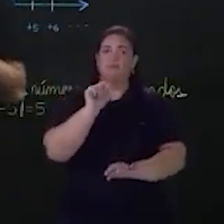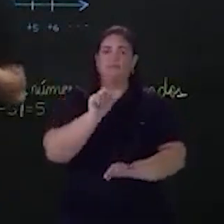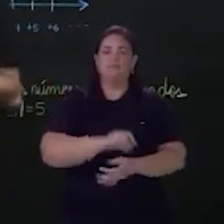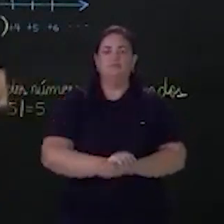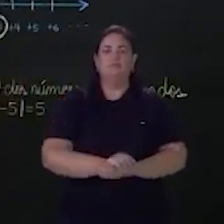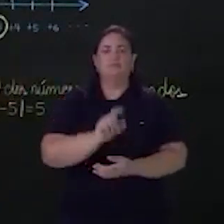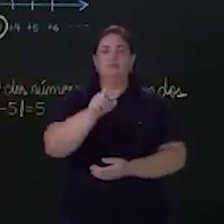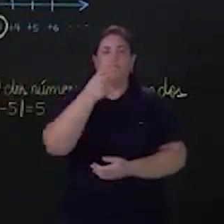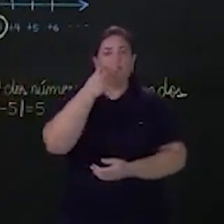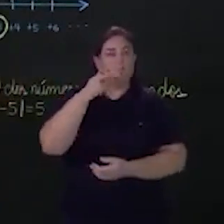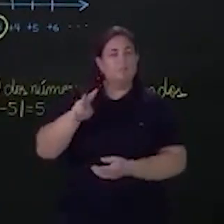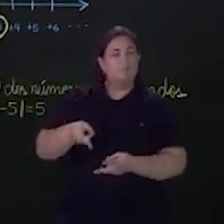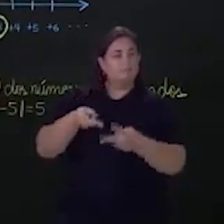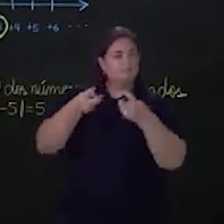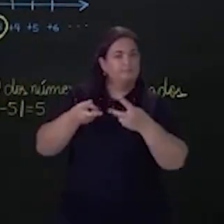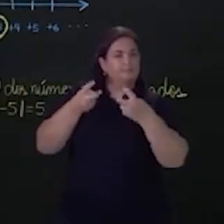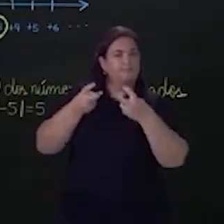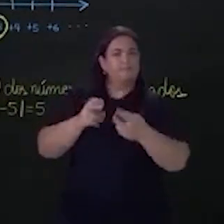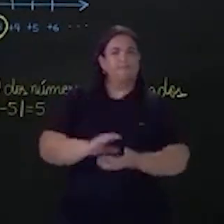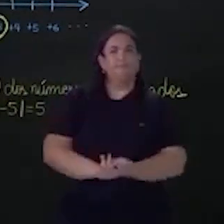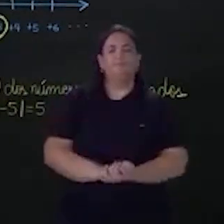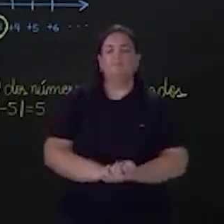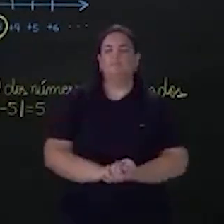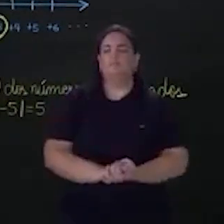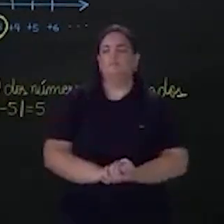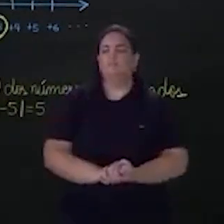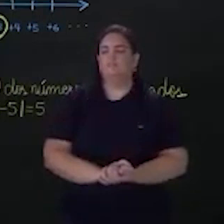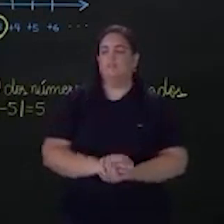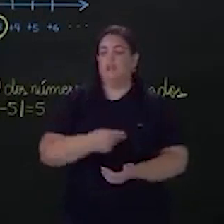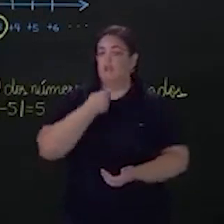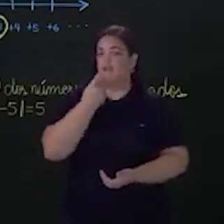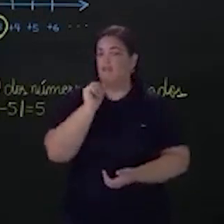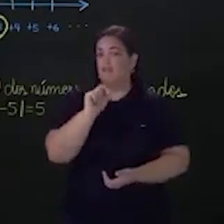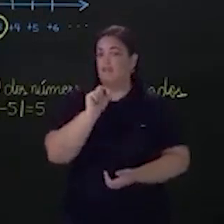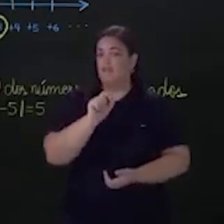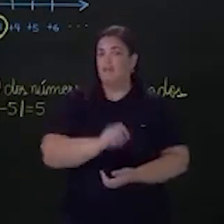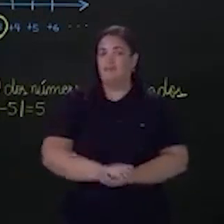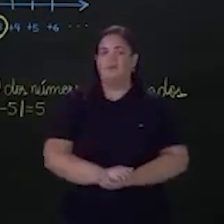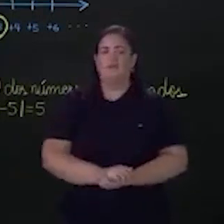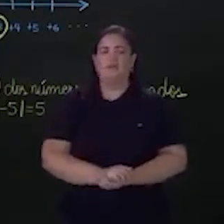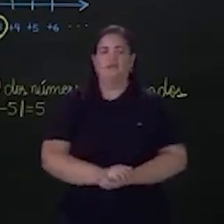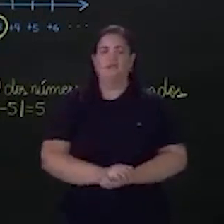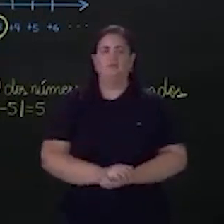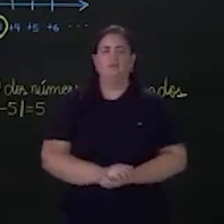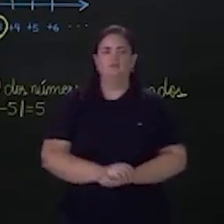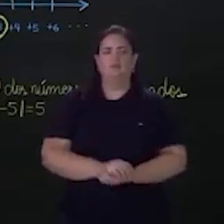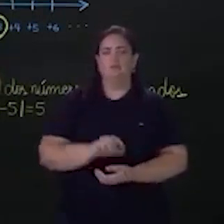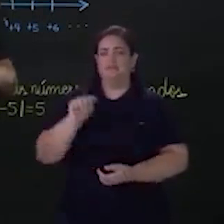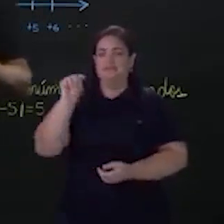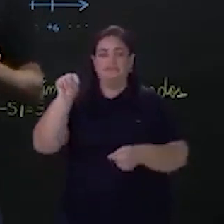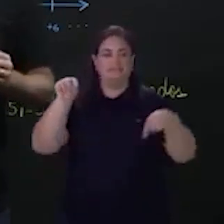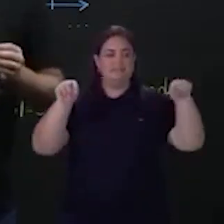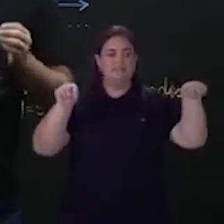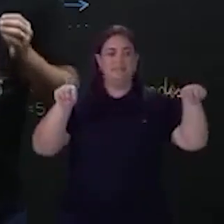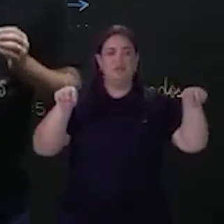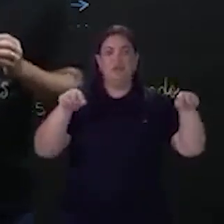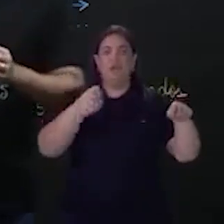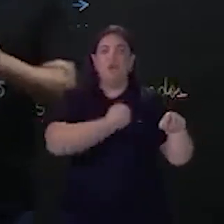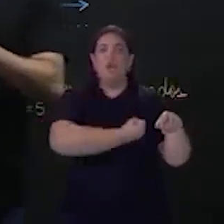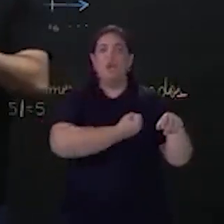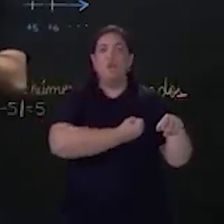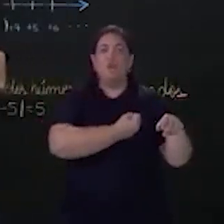reparar aqui é o seguinte, eu acabei de lhes falar que esses dois números serão considerados